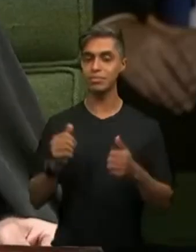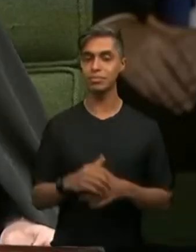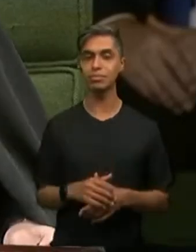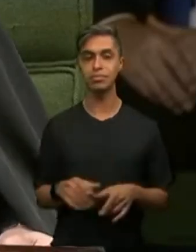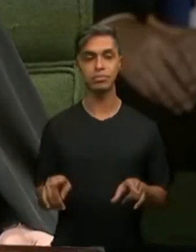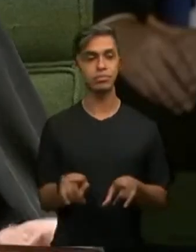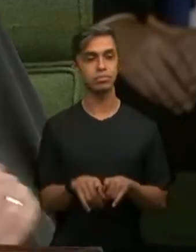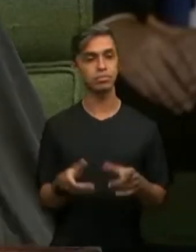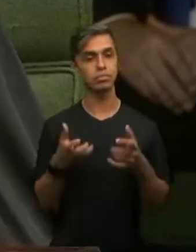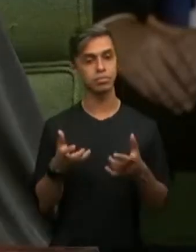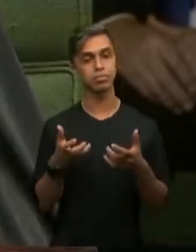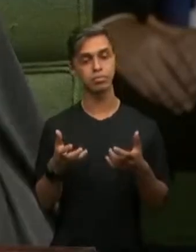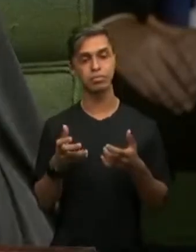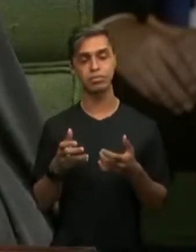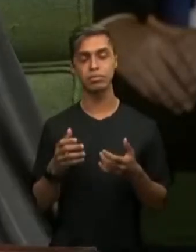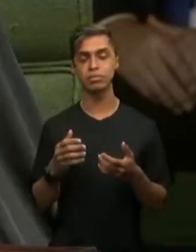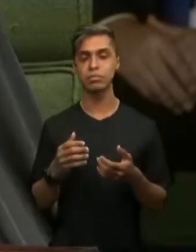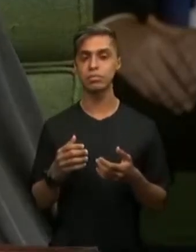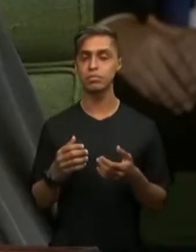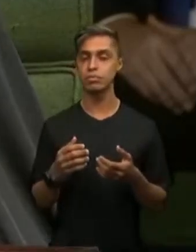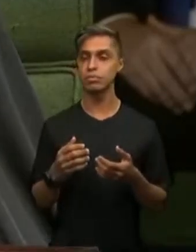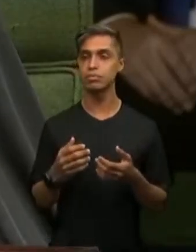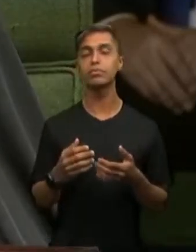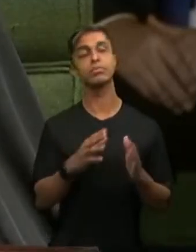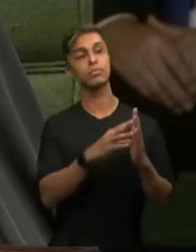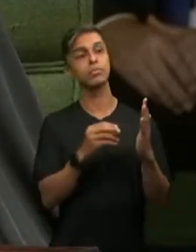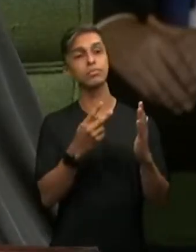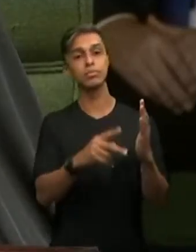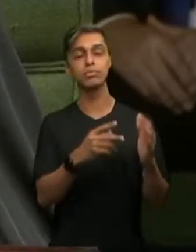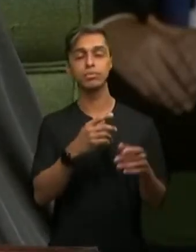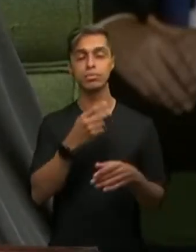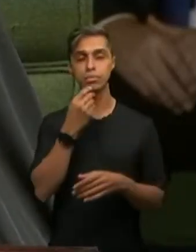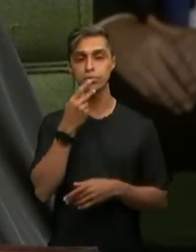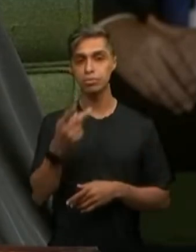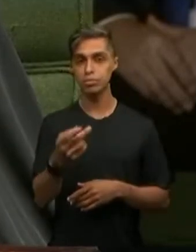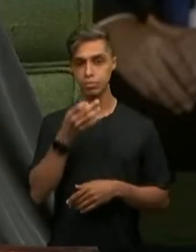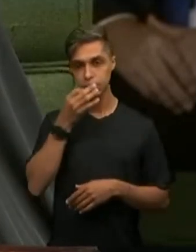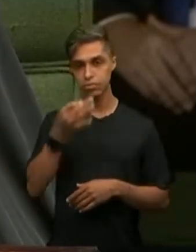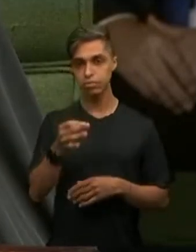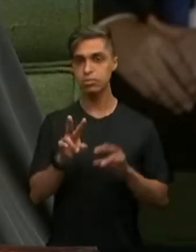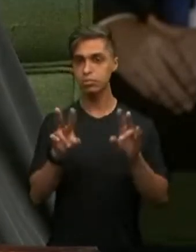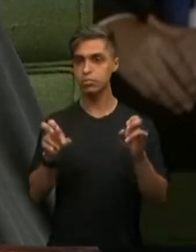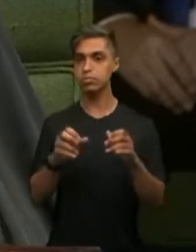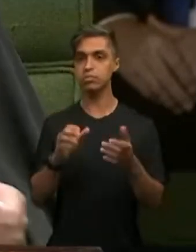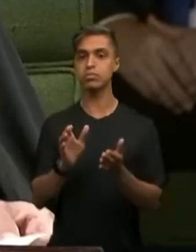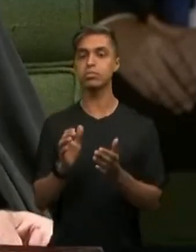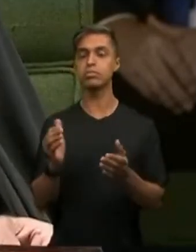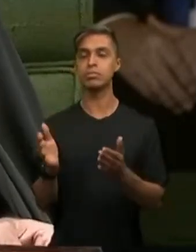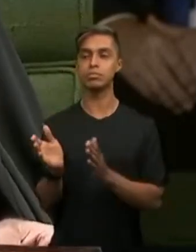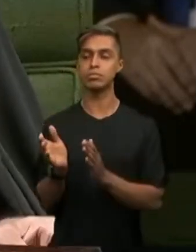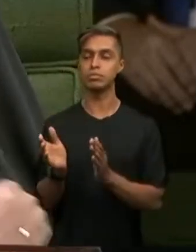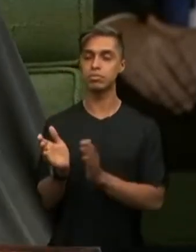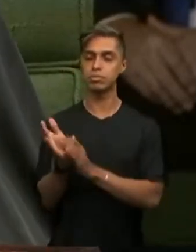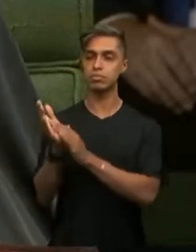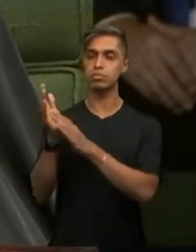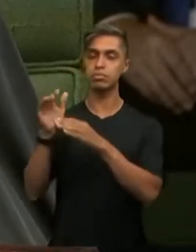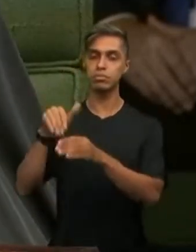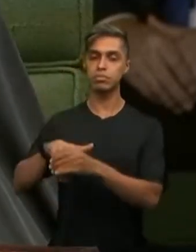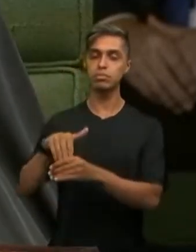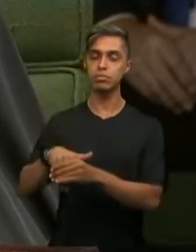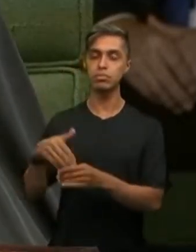e também queria fazer minhas as suas palavras em relação às eleições ocorridas